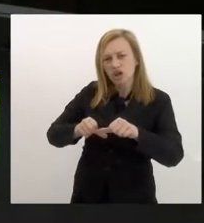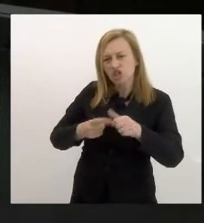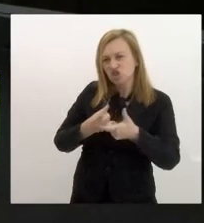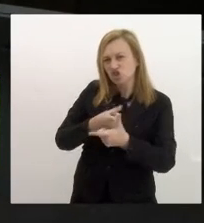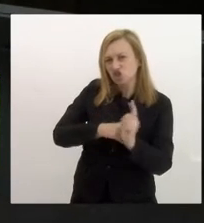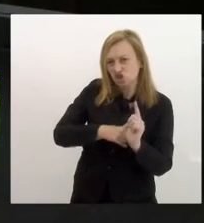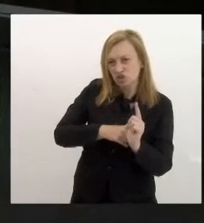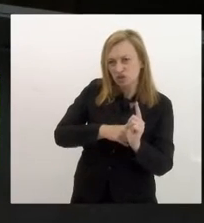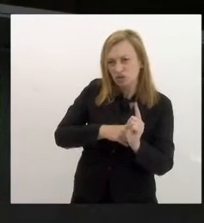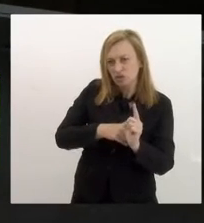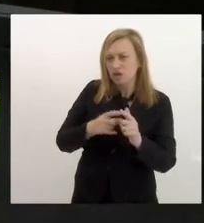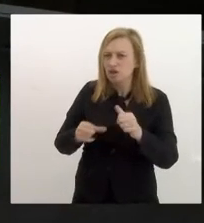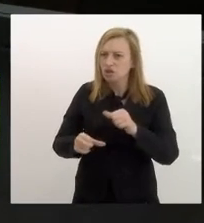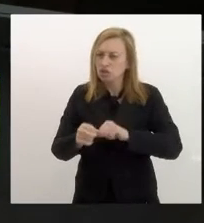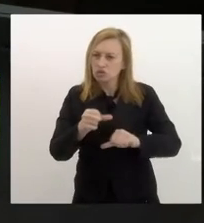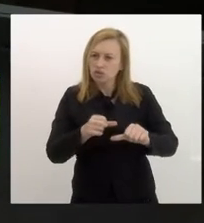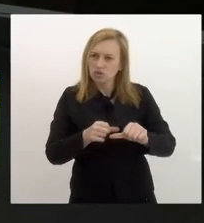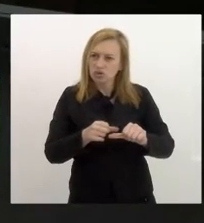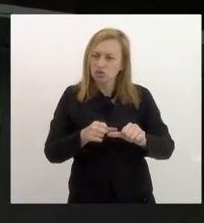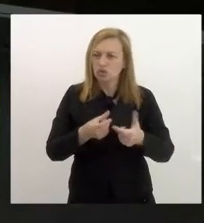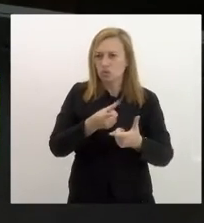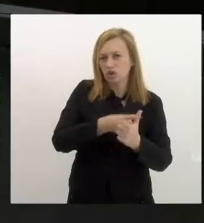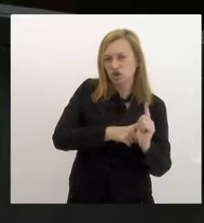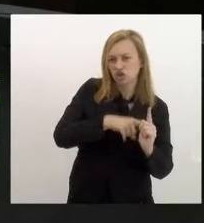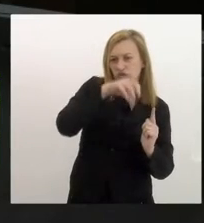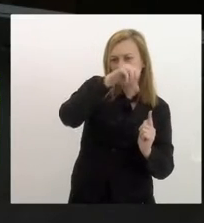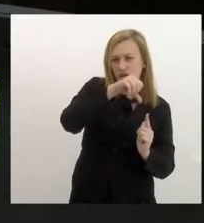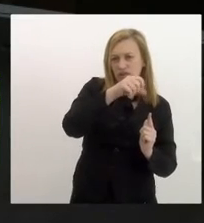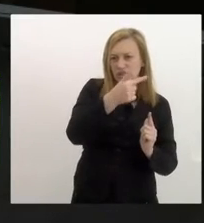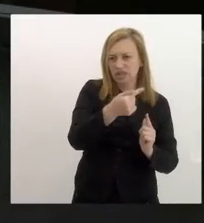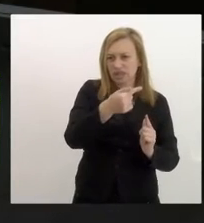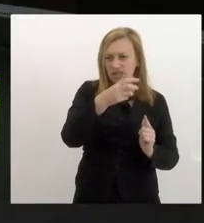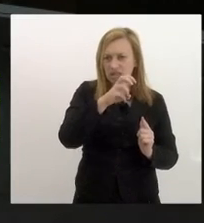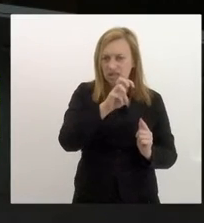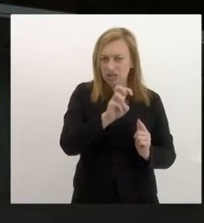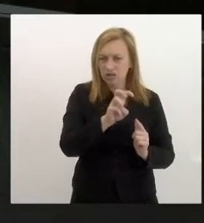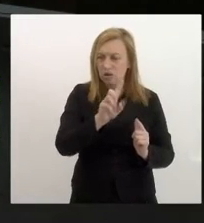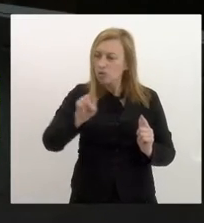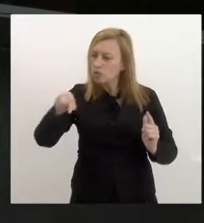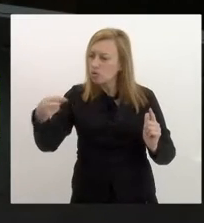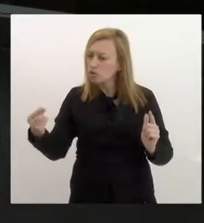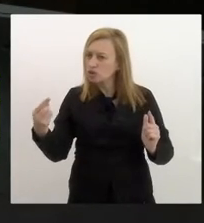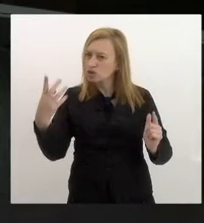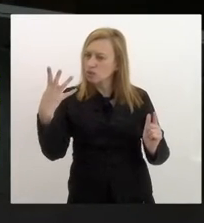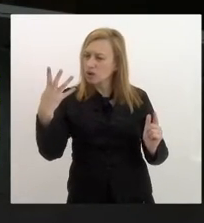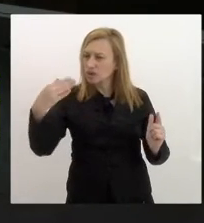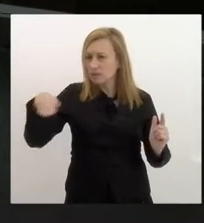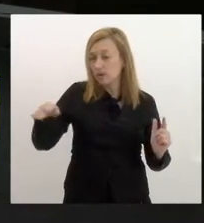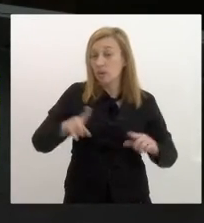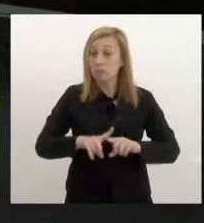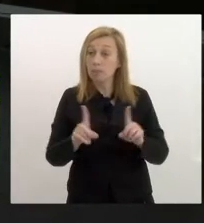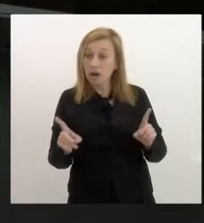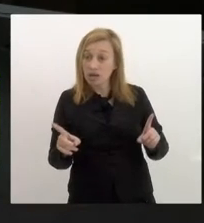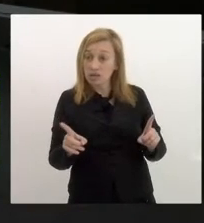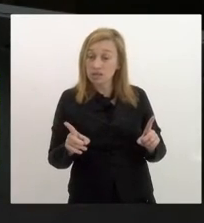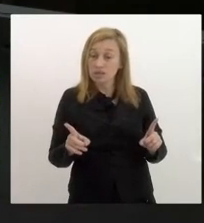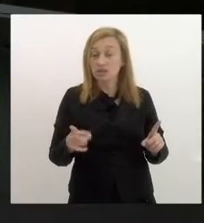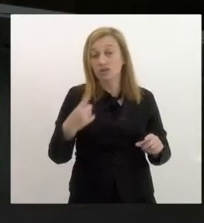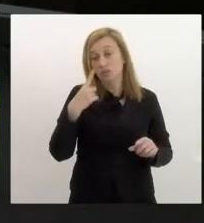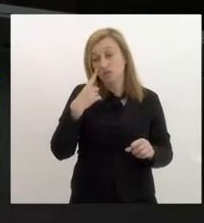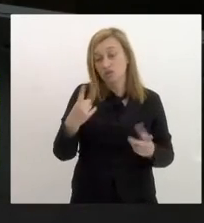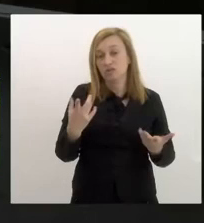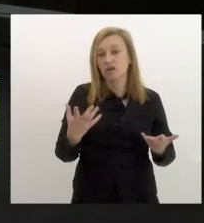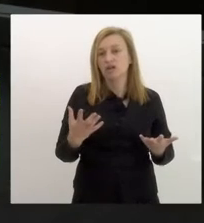em que a gente trocaria uma dívida de 9/75 por uma de quatro e meio mas de qualquer forma isso será